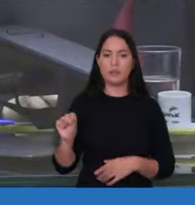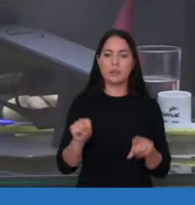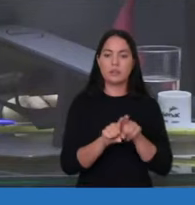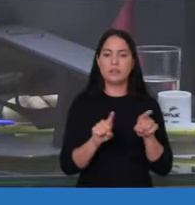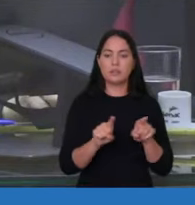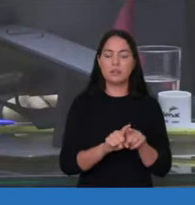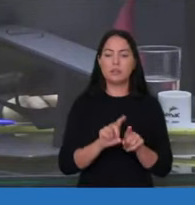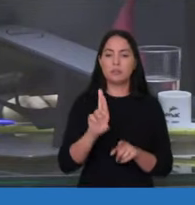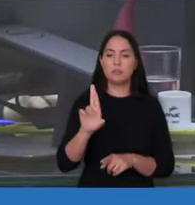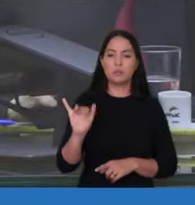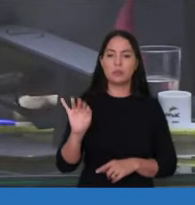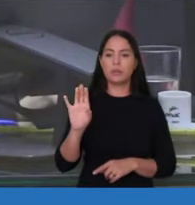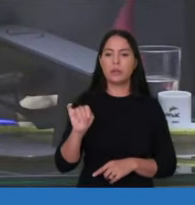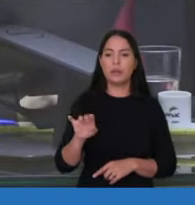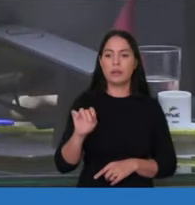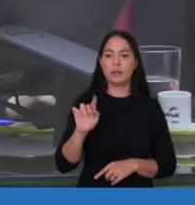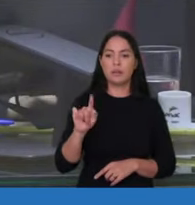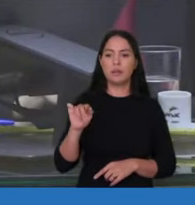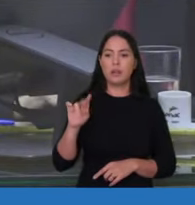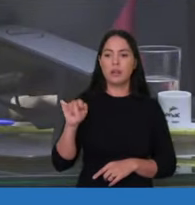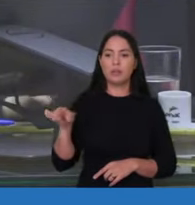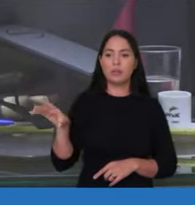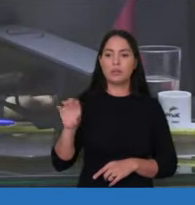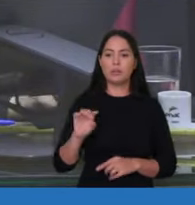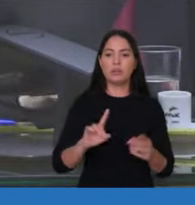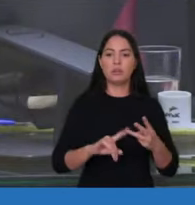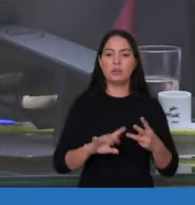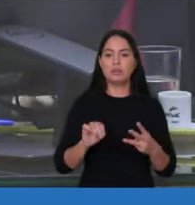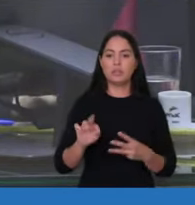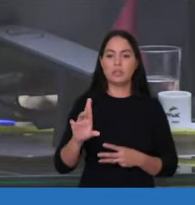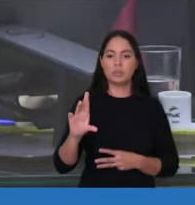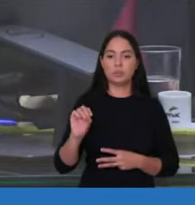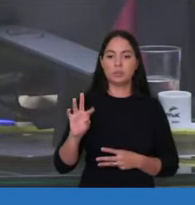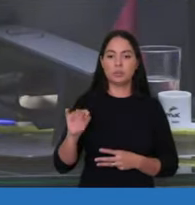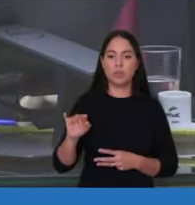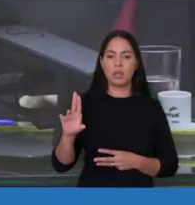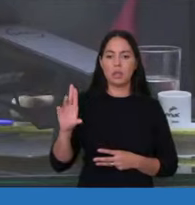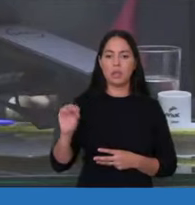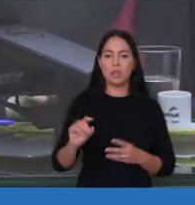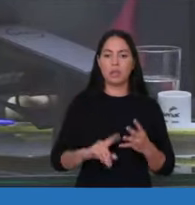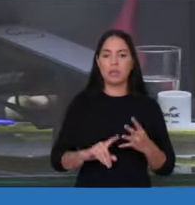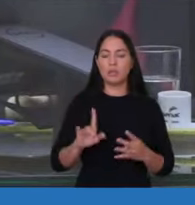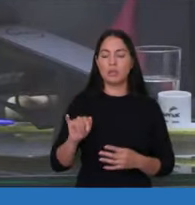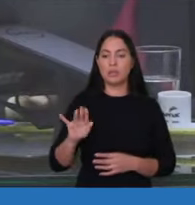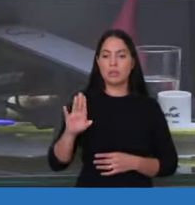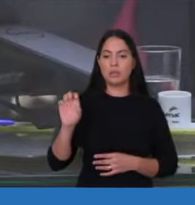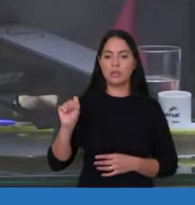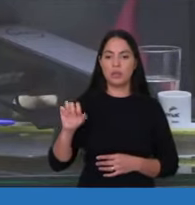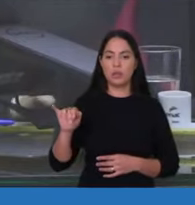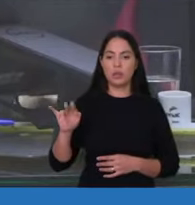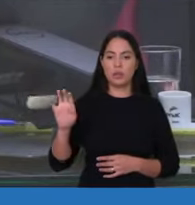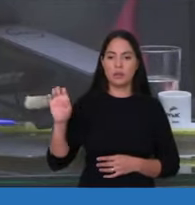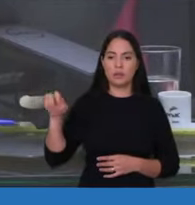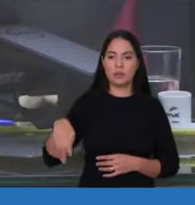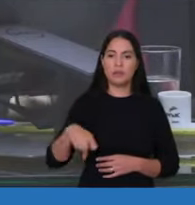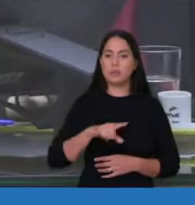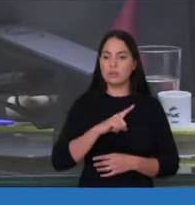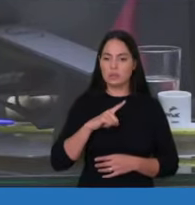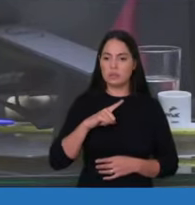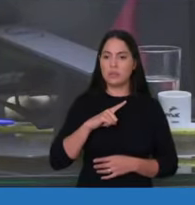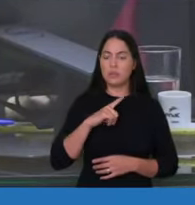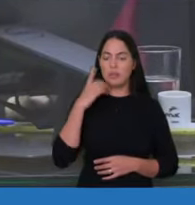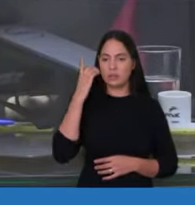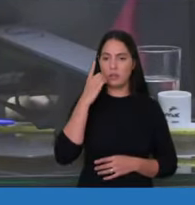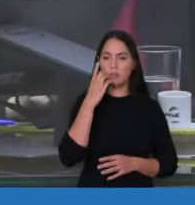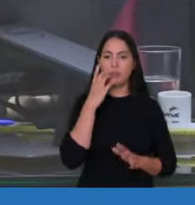Falcão e Nino Toutato, deputado Orlando Silva, presidenta do PT, deputada Gleisi Hoffmann. Tem vários deputados que estão inscritos